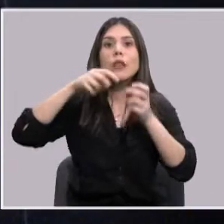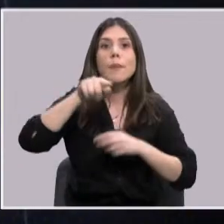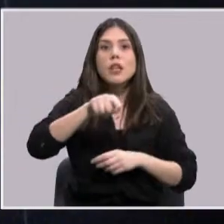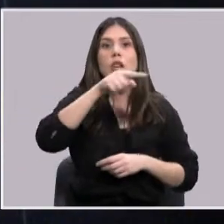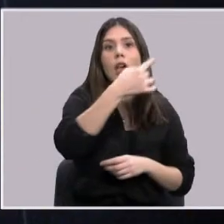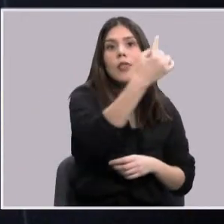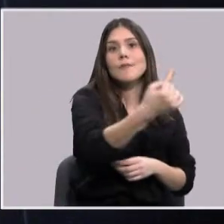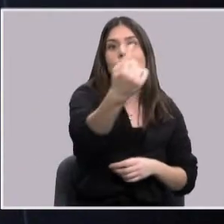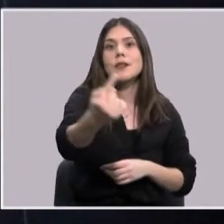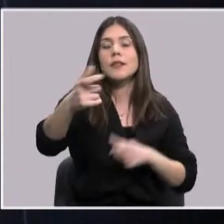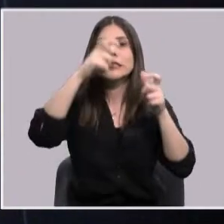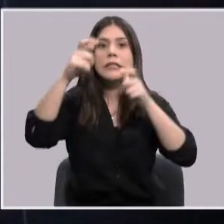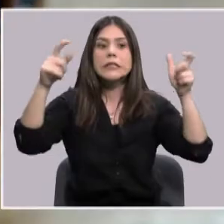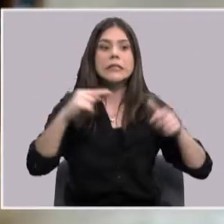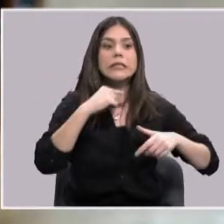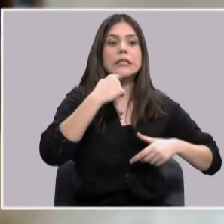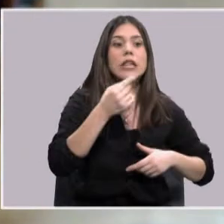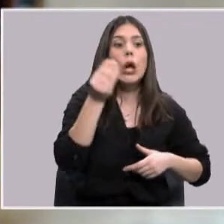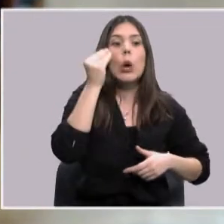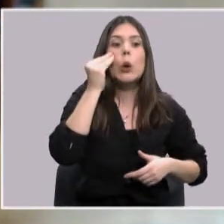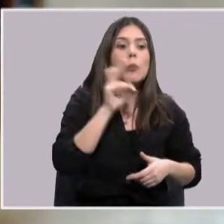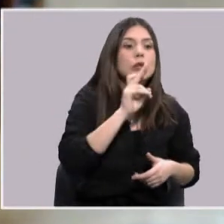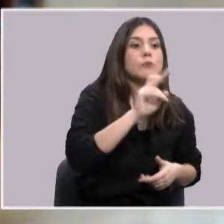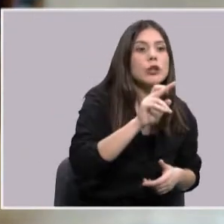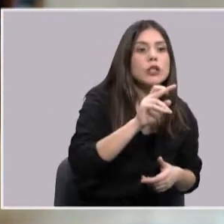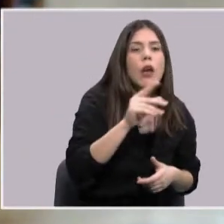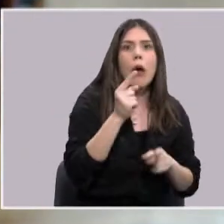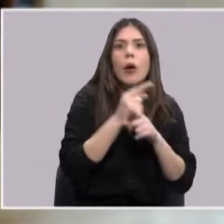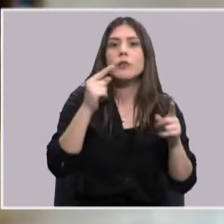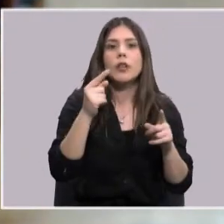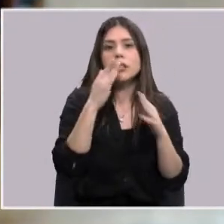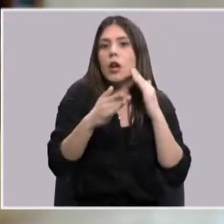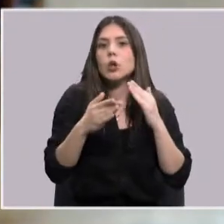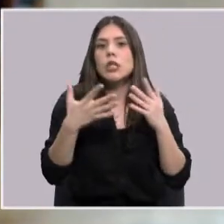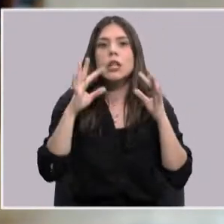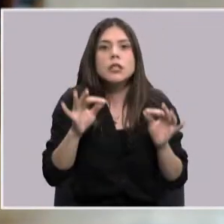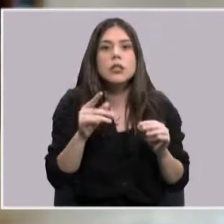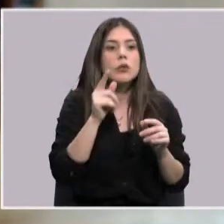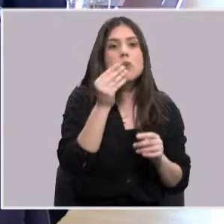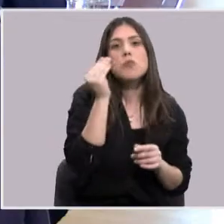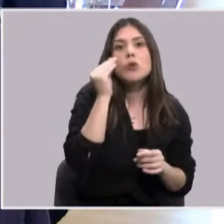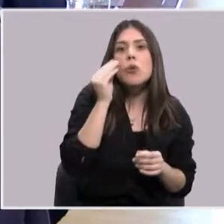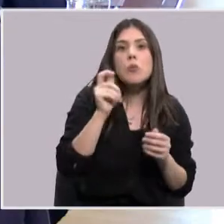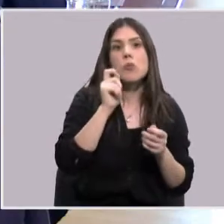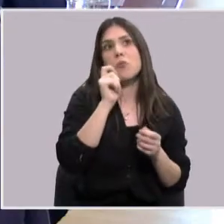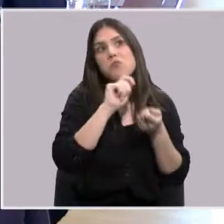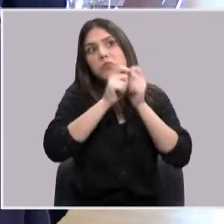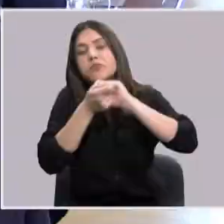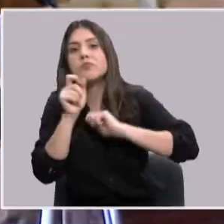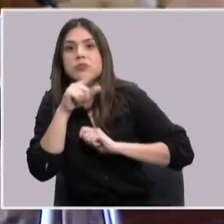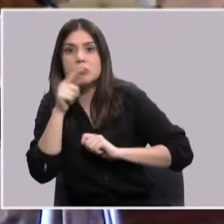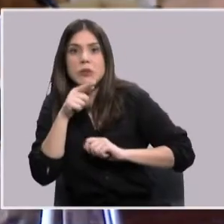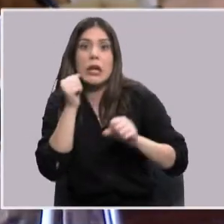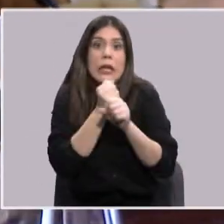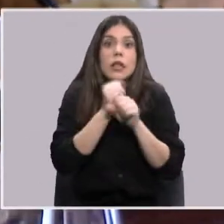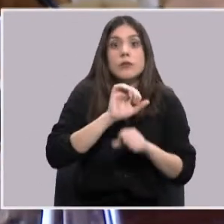munícipes e tentar depois, a seguir, dar soluções. Se não dermos as soluções, fazemos as questões do porquê que isto está a acontecer assim, como é que pode ser melhorado e